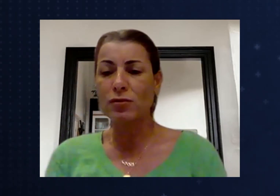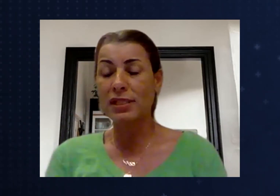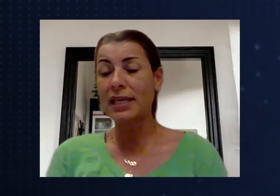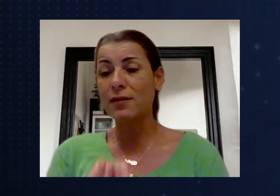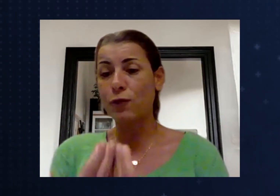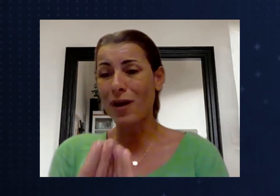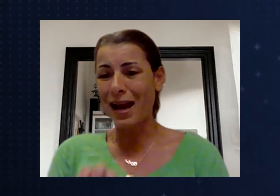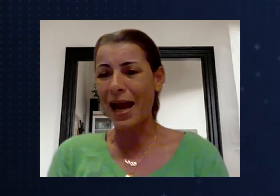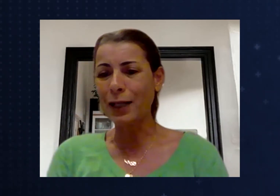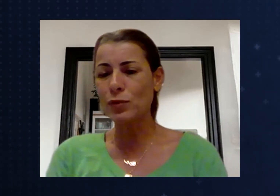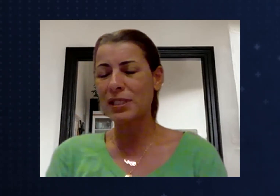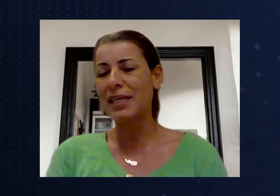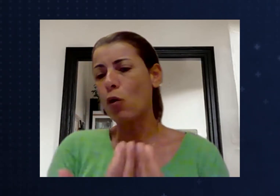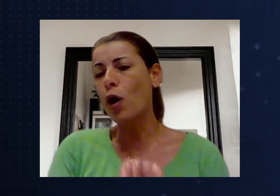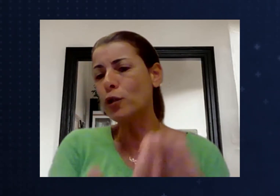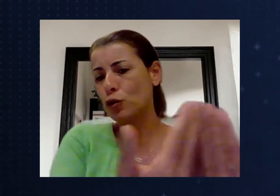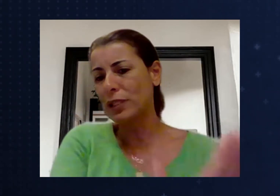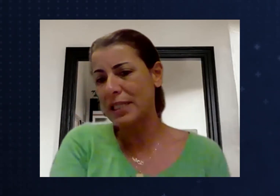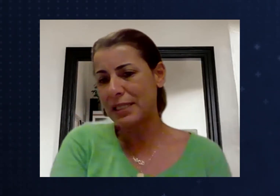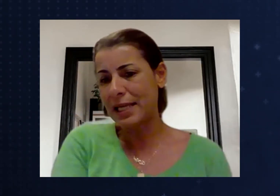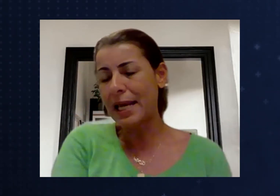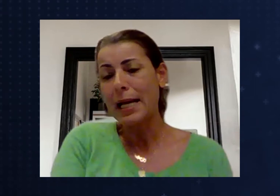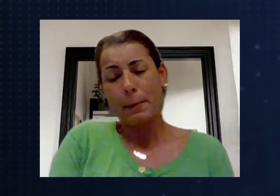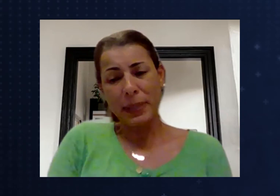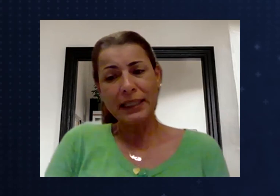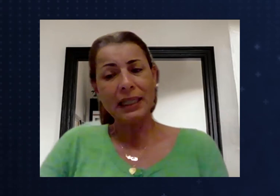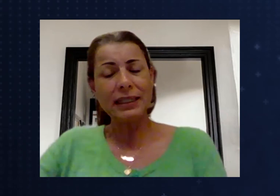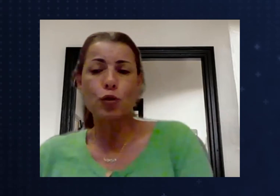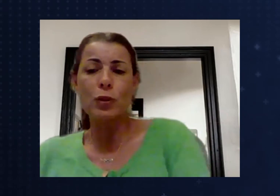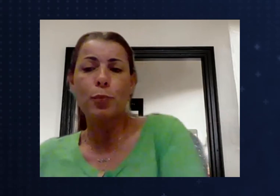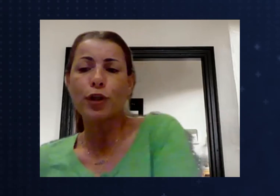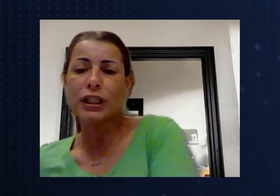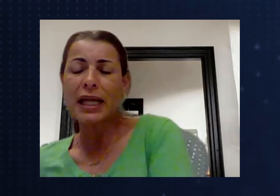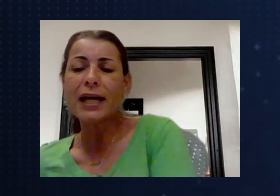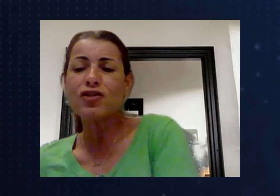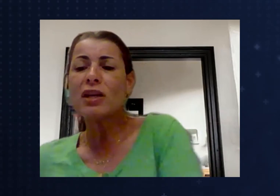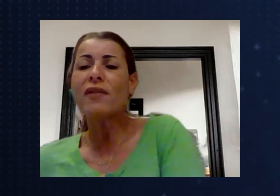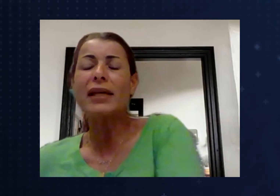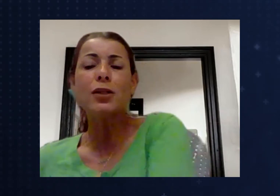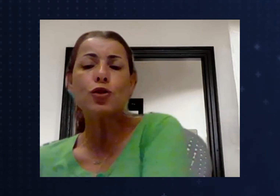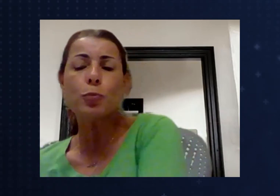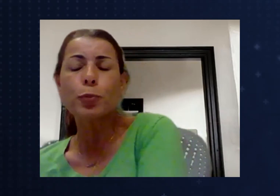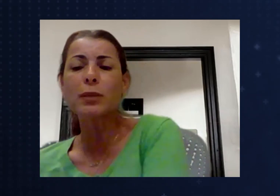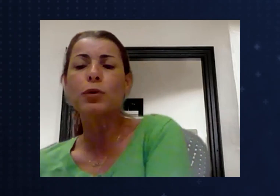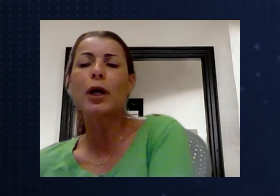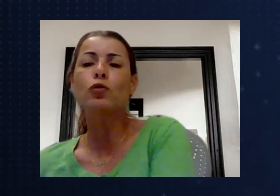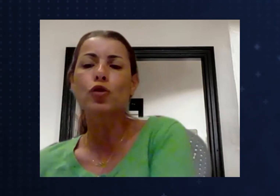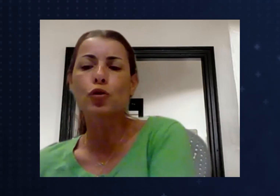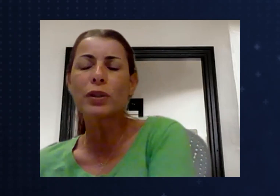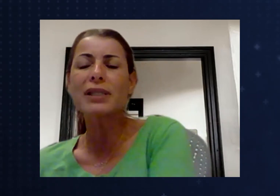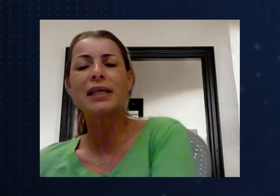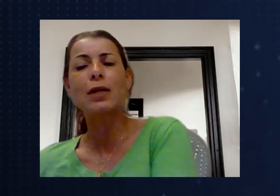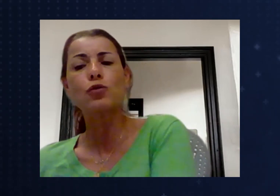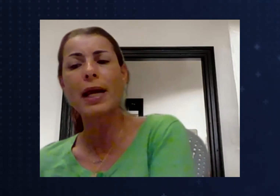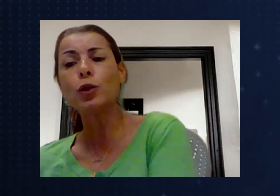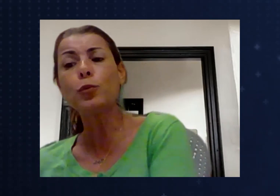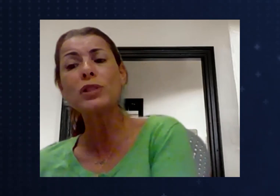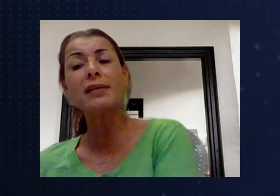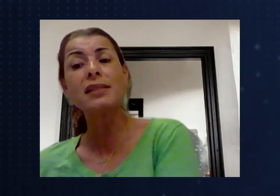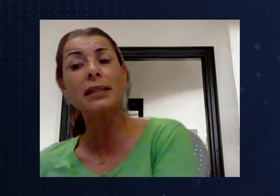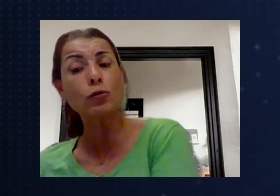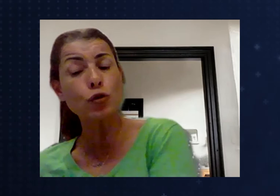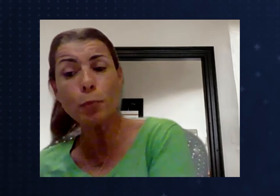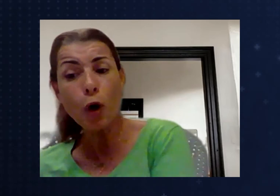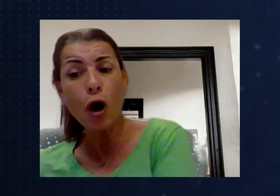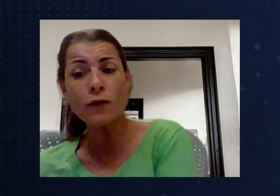desses argumentos equivocados e errôneos do IDC para tentar a sua impunidade e levar isso para o tribunal do júri, que será julgado